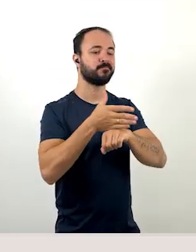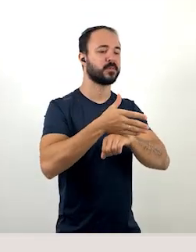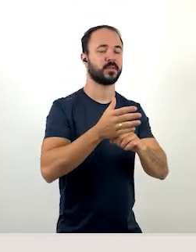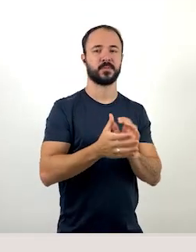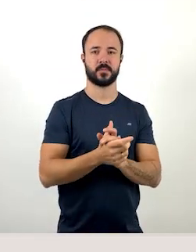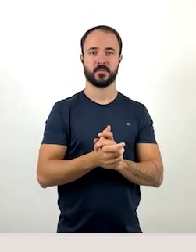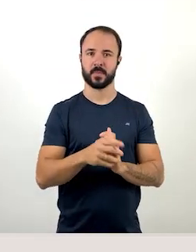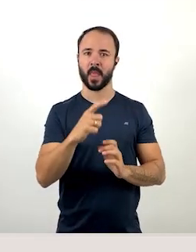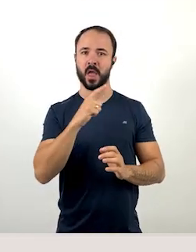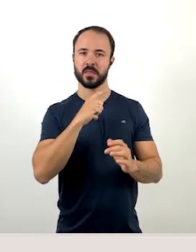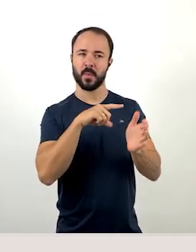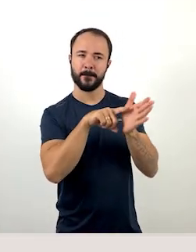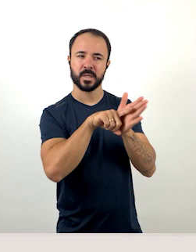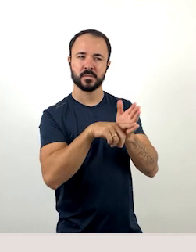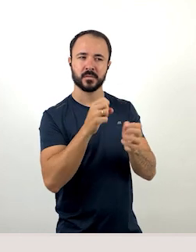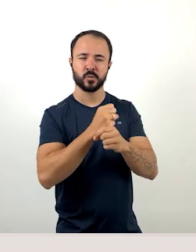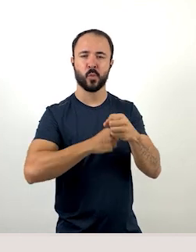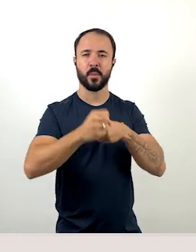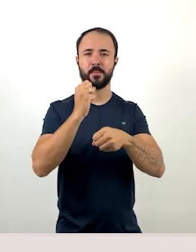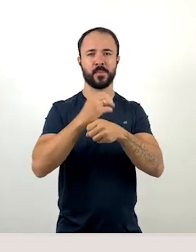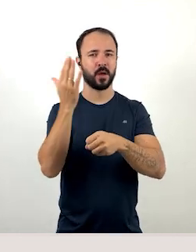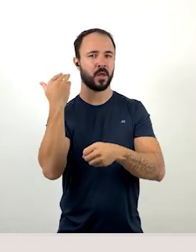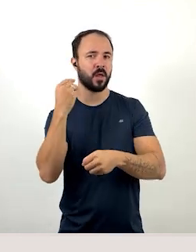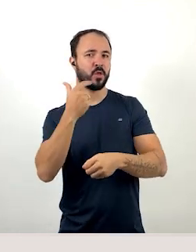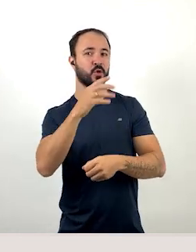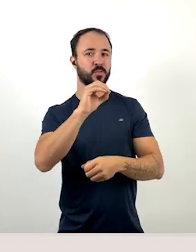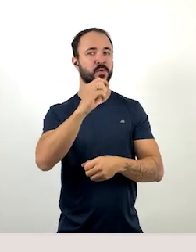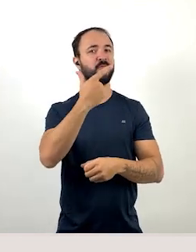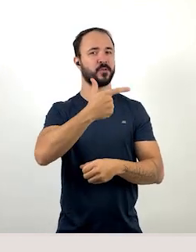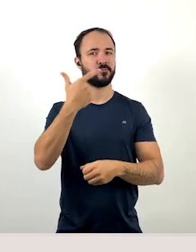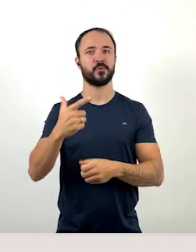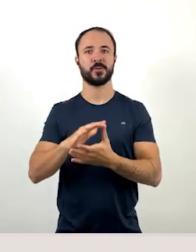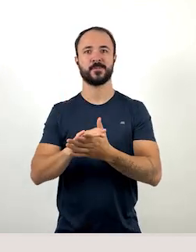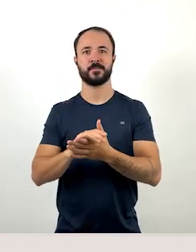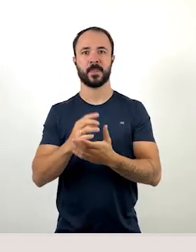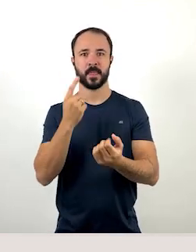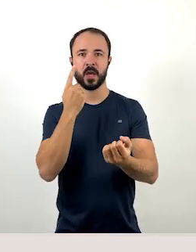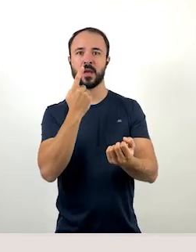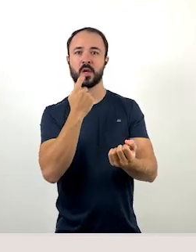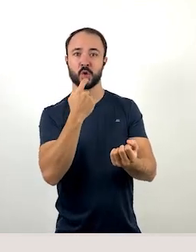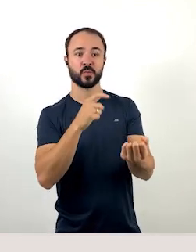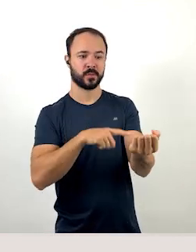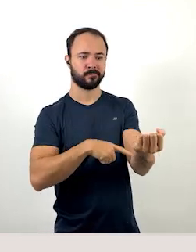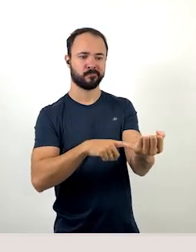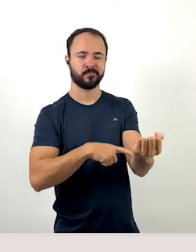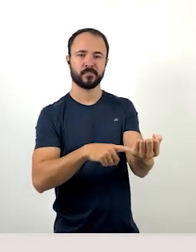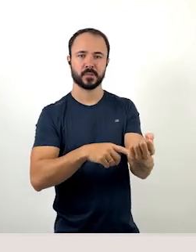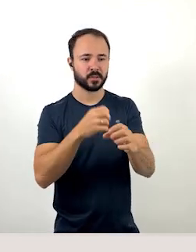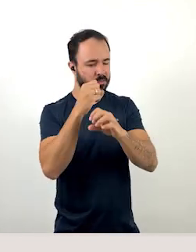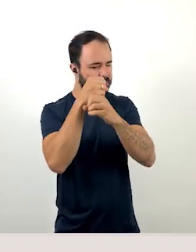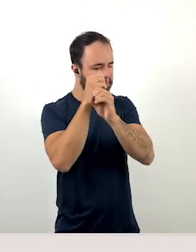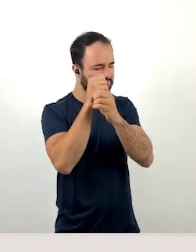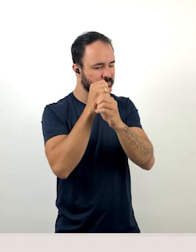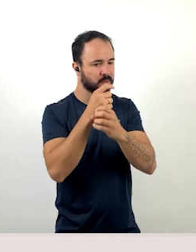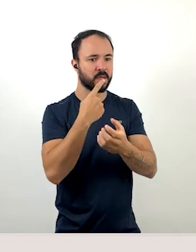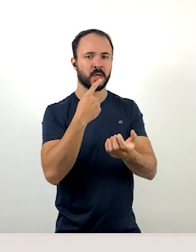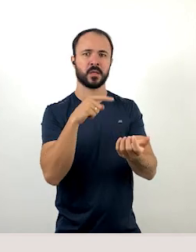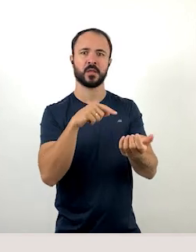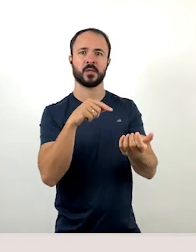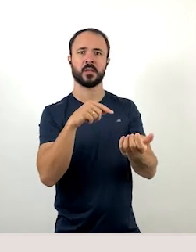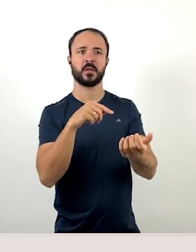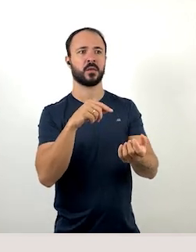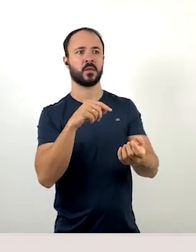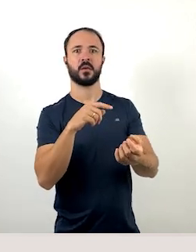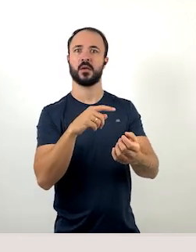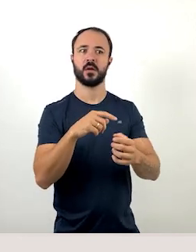de 2022, mostrou que 80% das amostras de sangue coletadas numa região eram